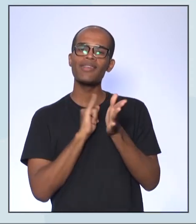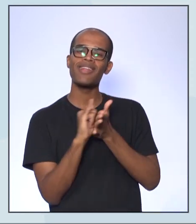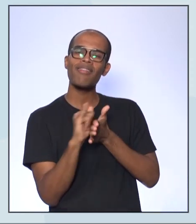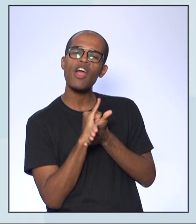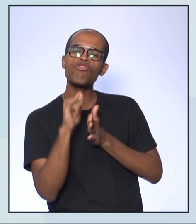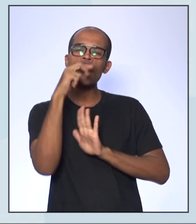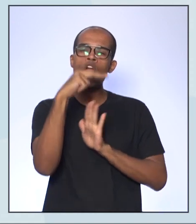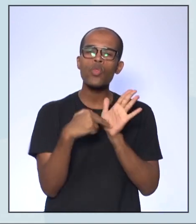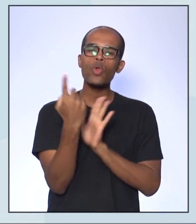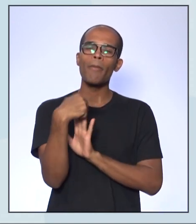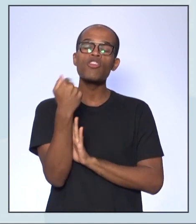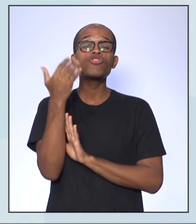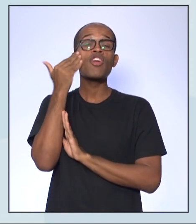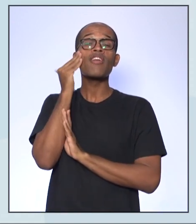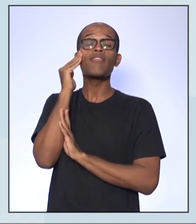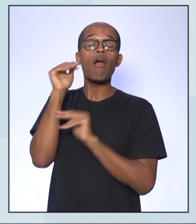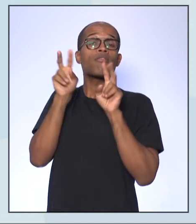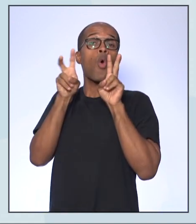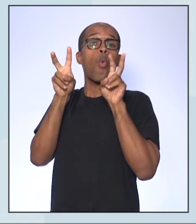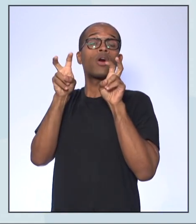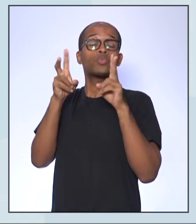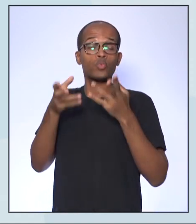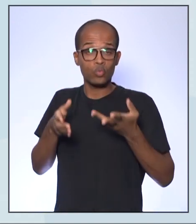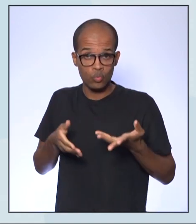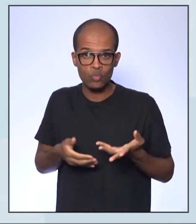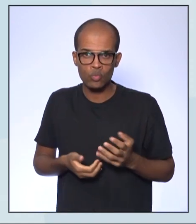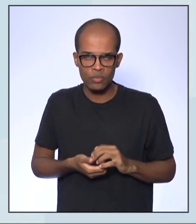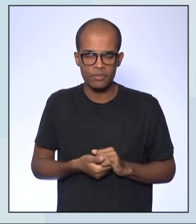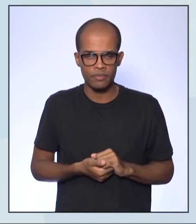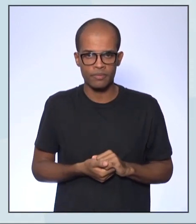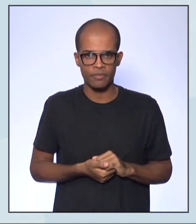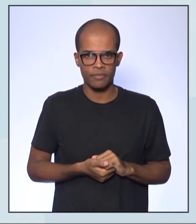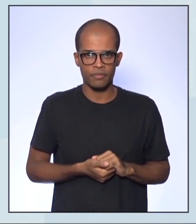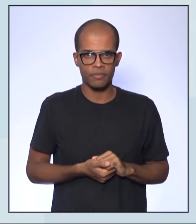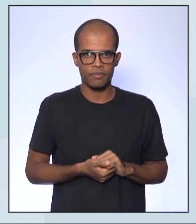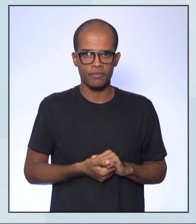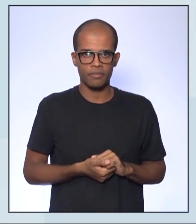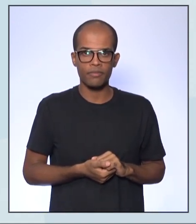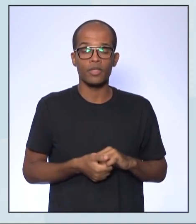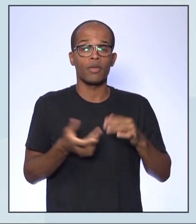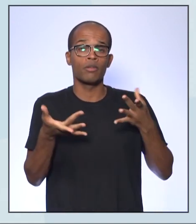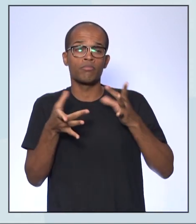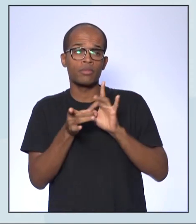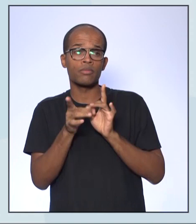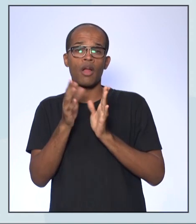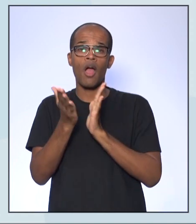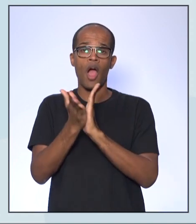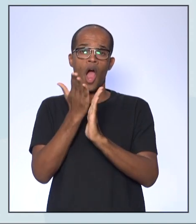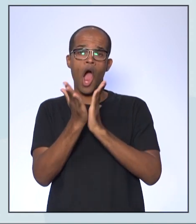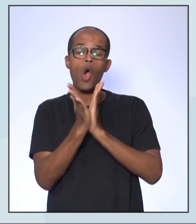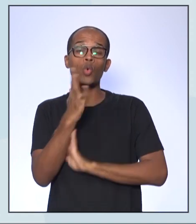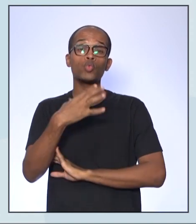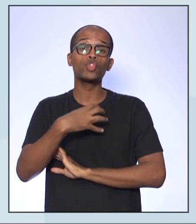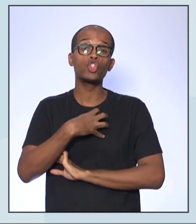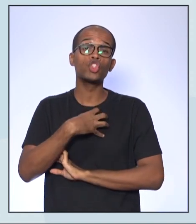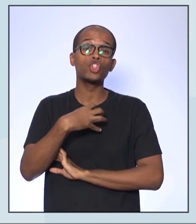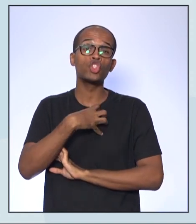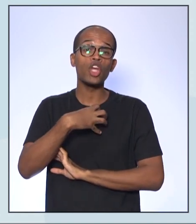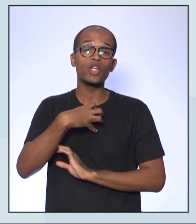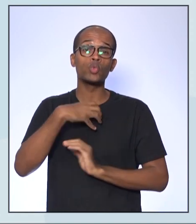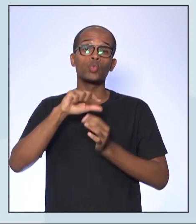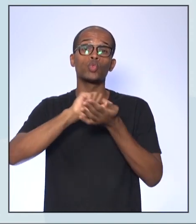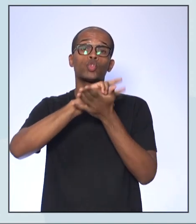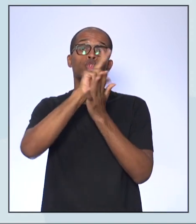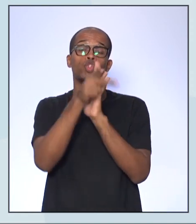para entendermos um pouco a respeito do assunto tratado na crônica A Enchente. Elencamos algumas características do gênero